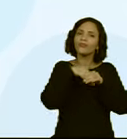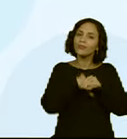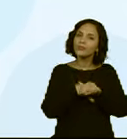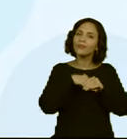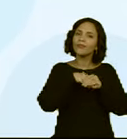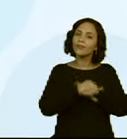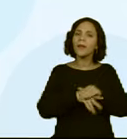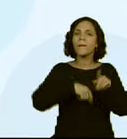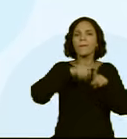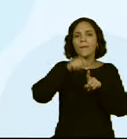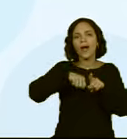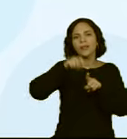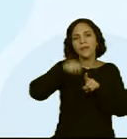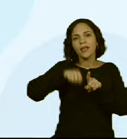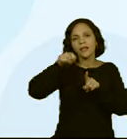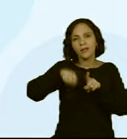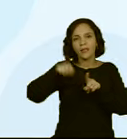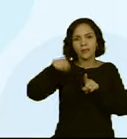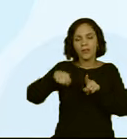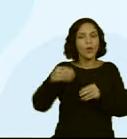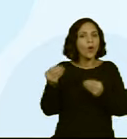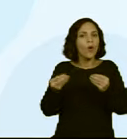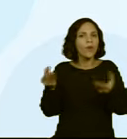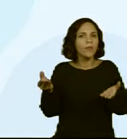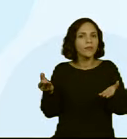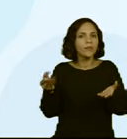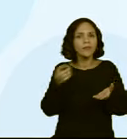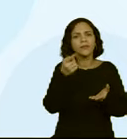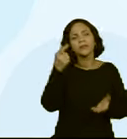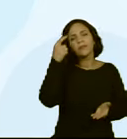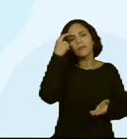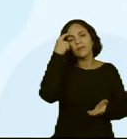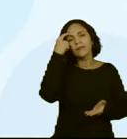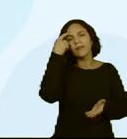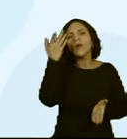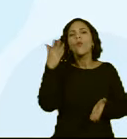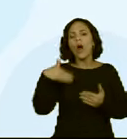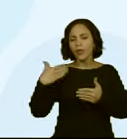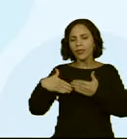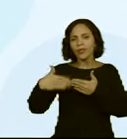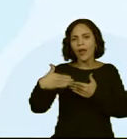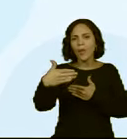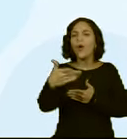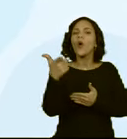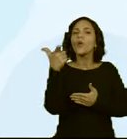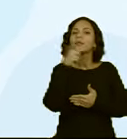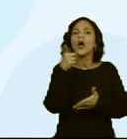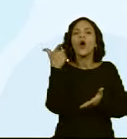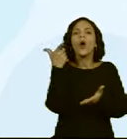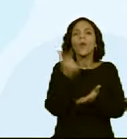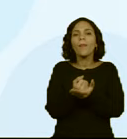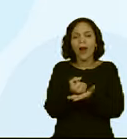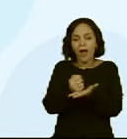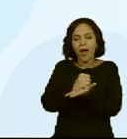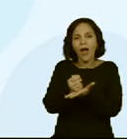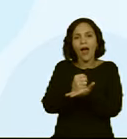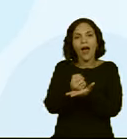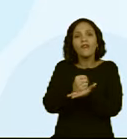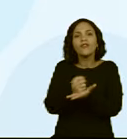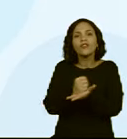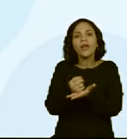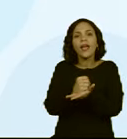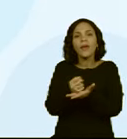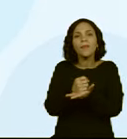esses dois valores Tá em quanto tempo eles conseguiriam comprar um videogame de mil e